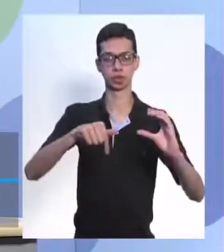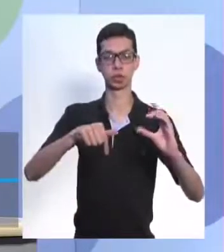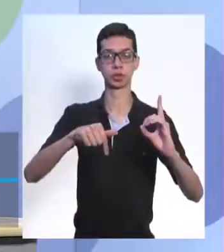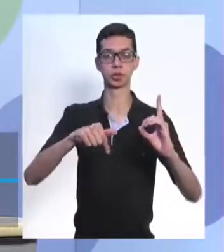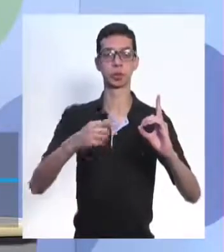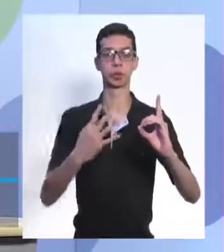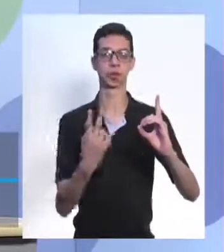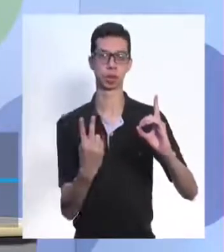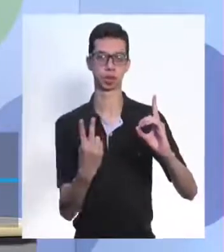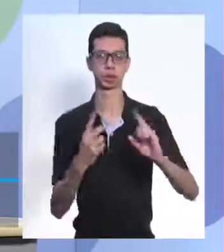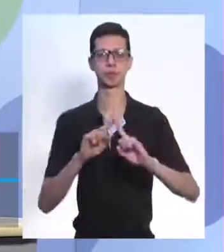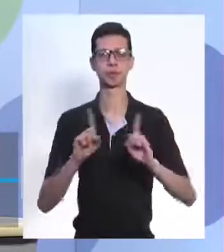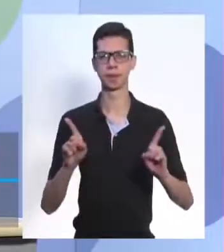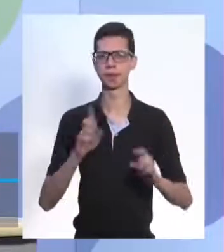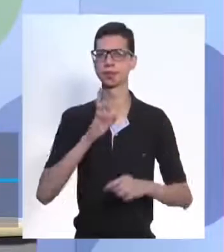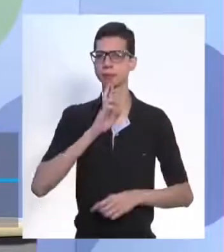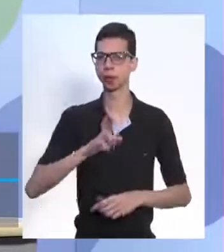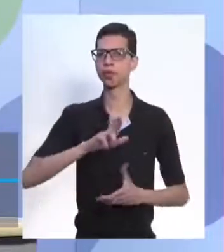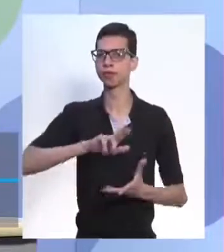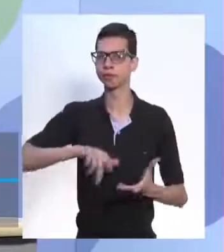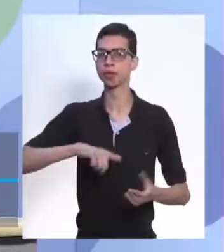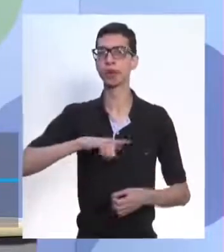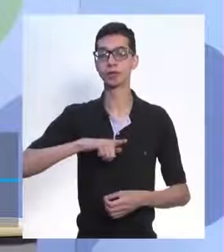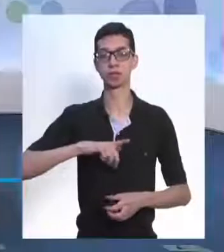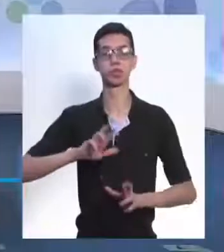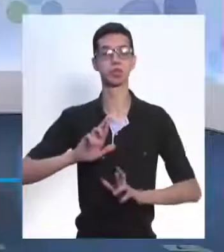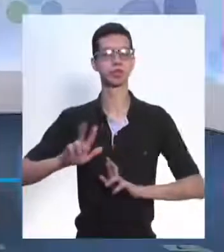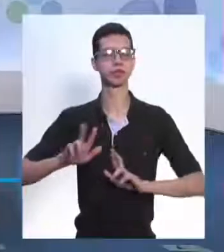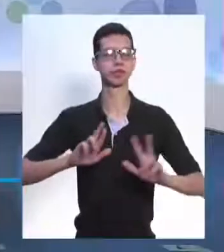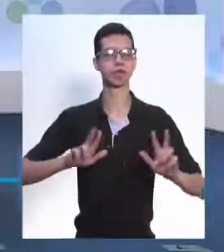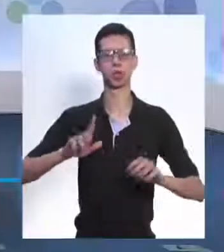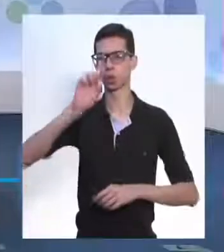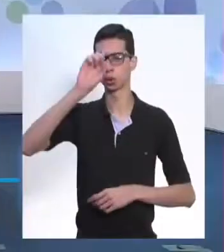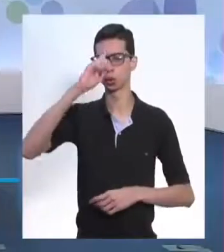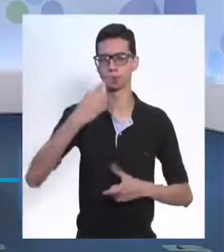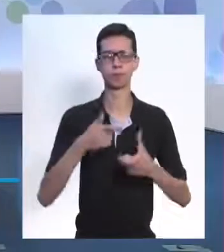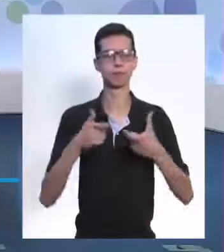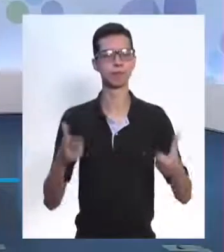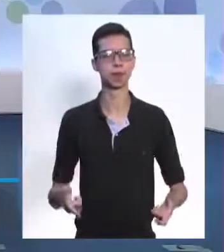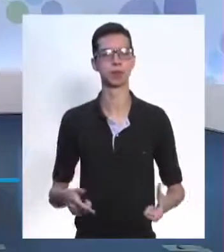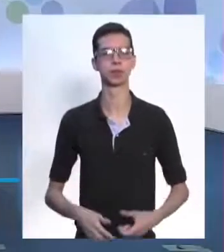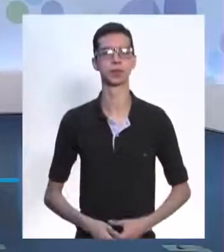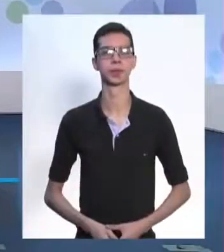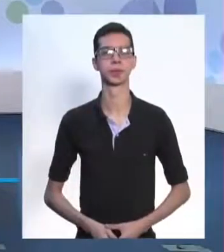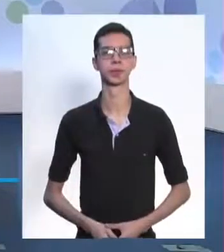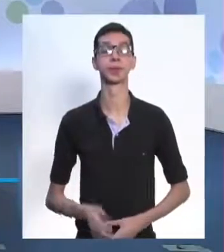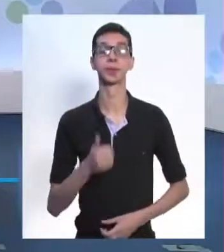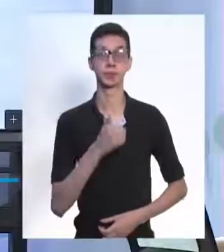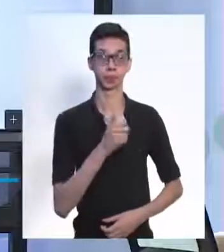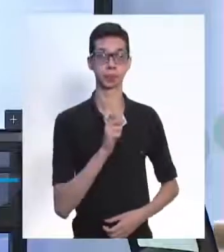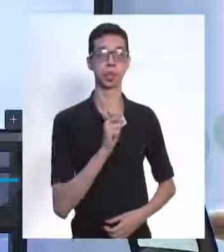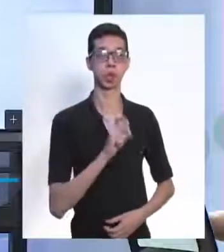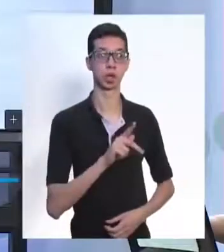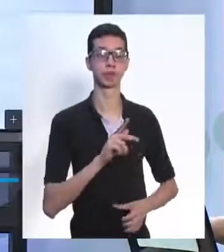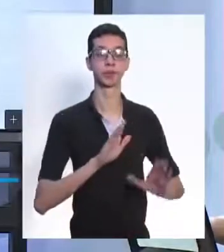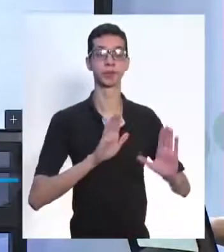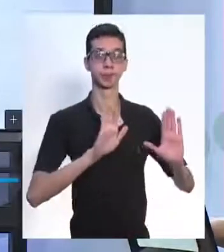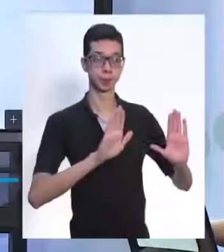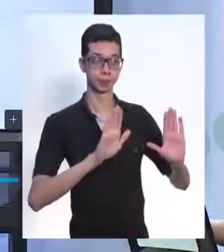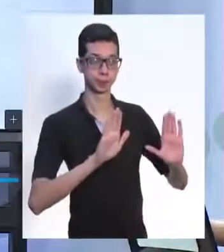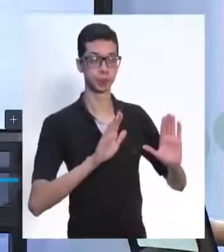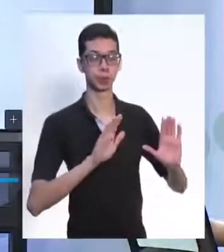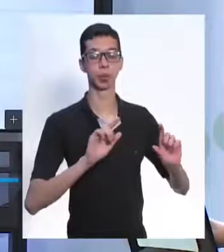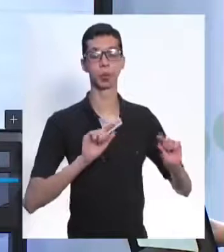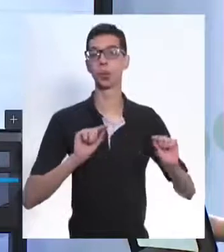Só que se olhar, a gente ainda tem outras respostas diferentes aqui. Então, Não, ainda beleza. tem um pouco de dúvida. Beleza. Para essa questão aí, qual que é o